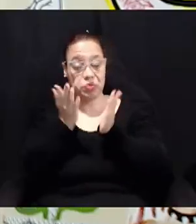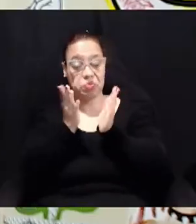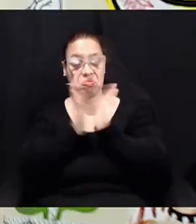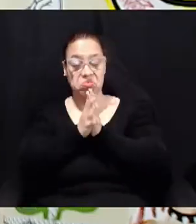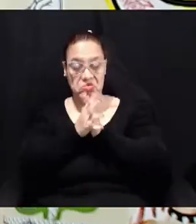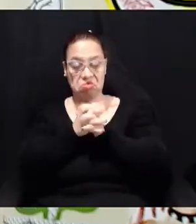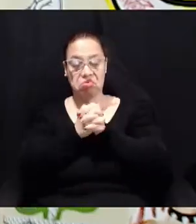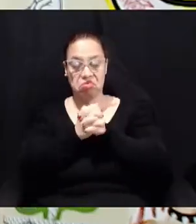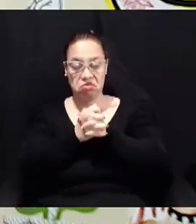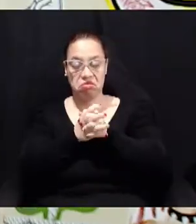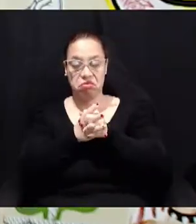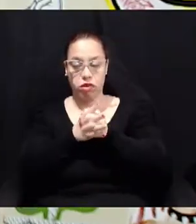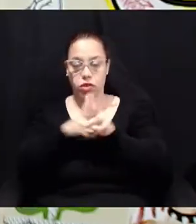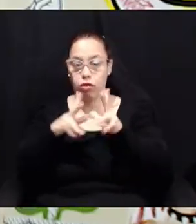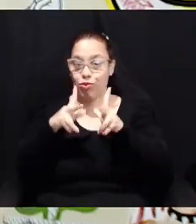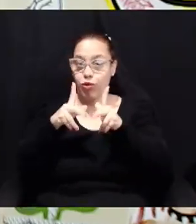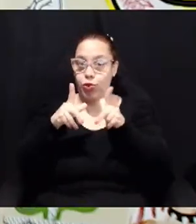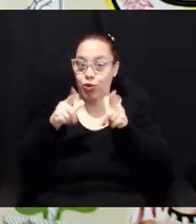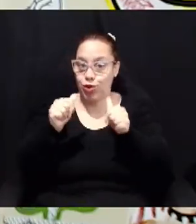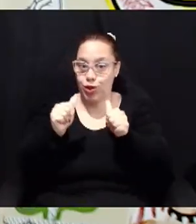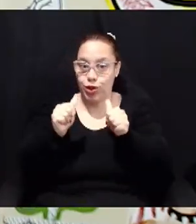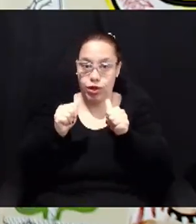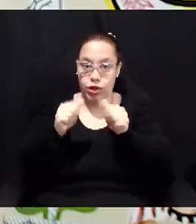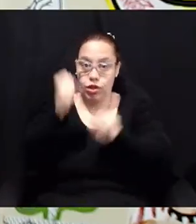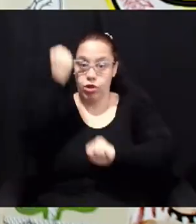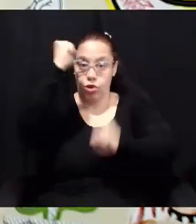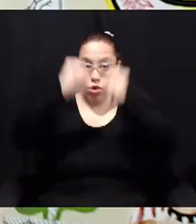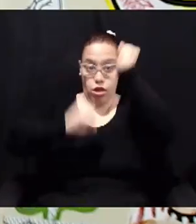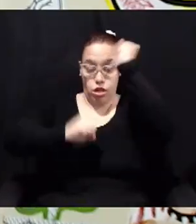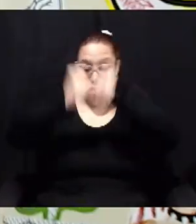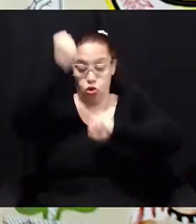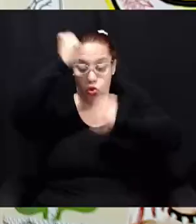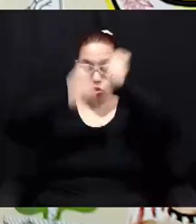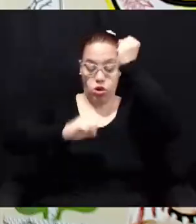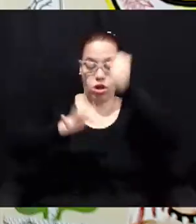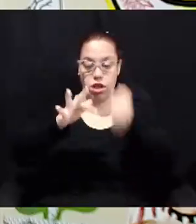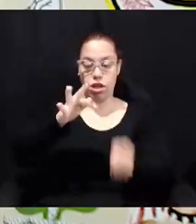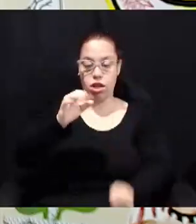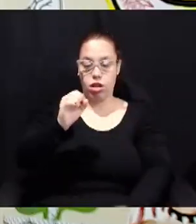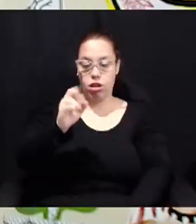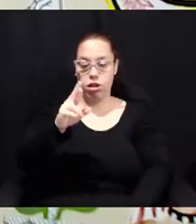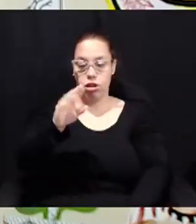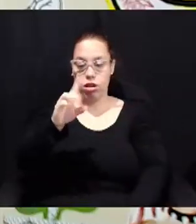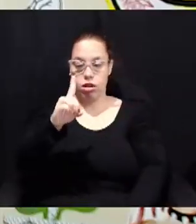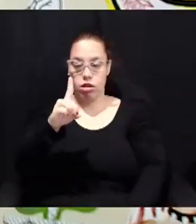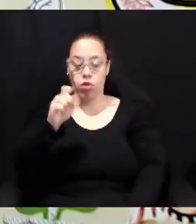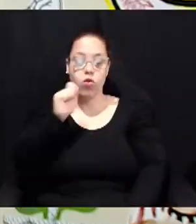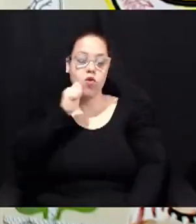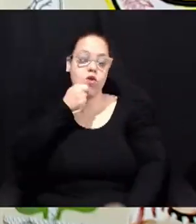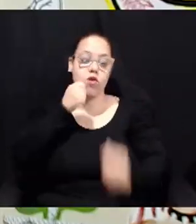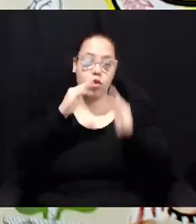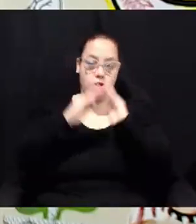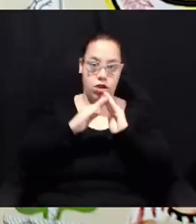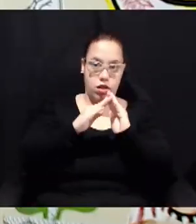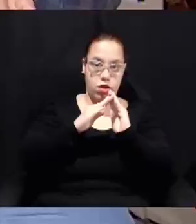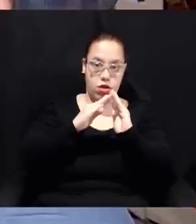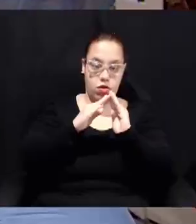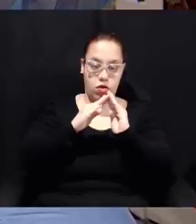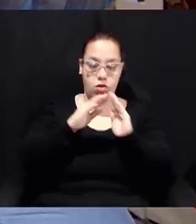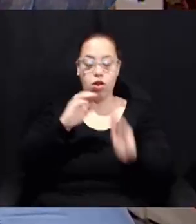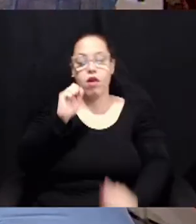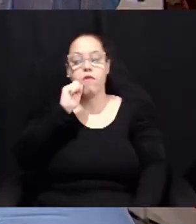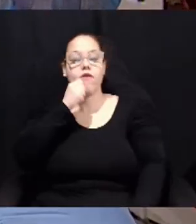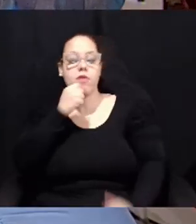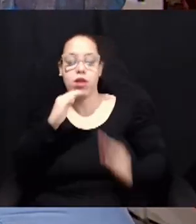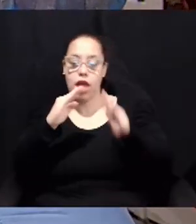onde tudo giraria em torno das indústrias Ford. Então, assim, você ia numa padaria, era uma padaria da Ford, tudo. Então era basicamente um